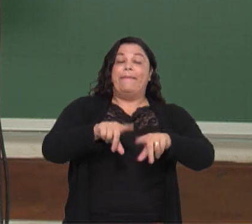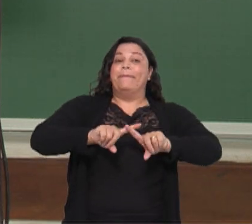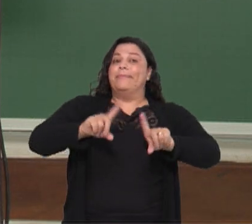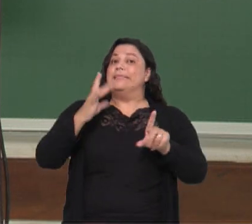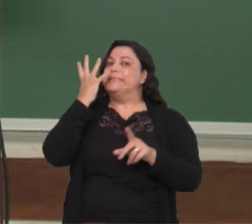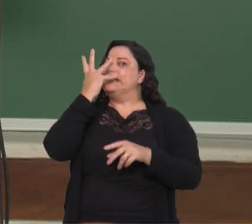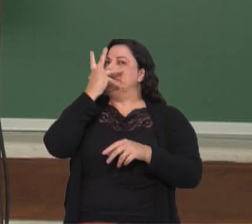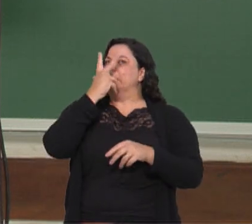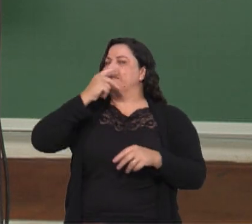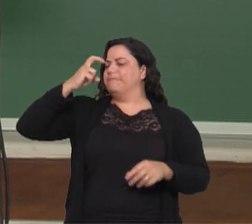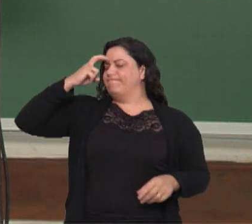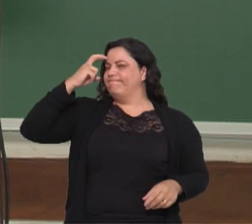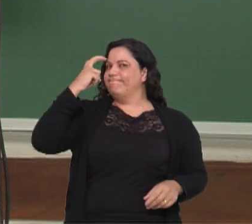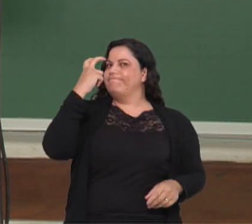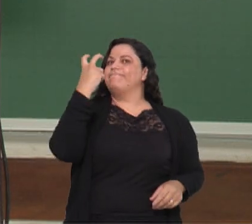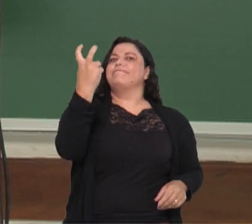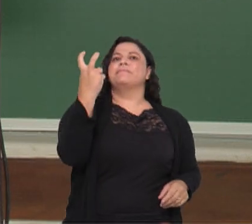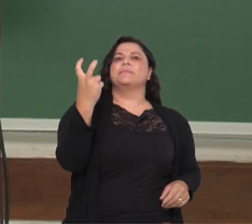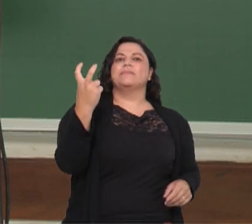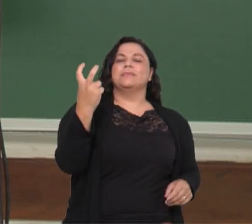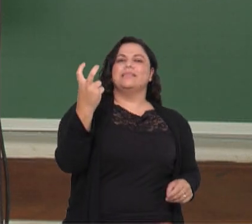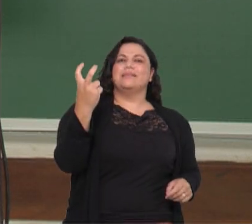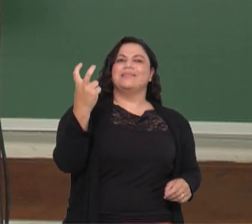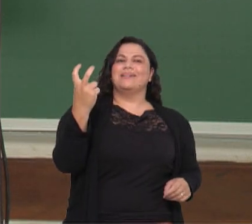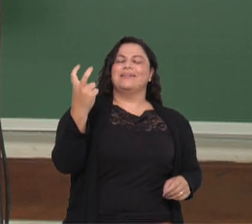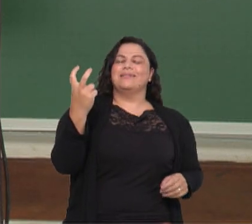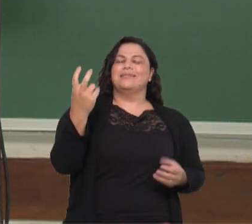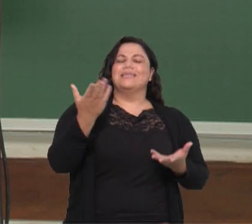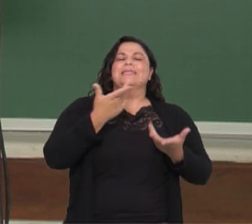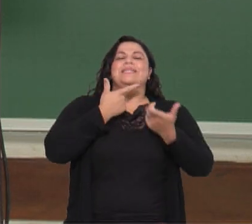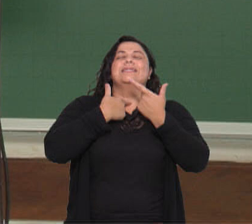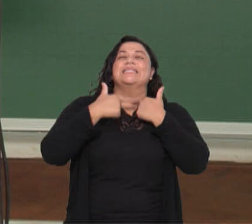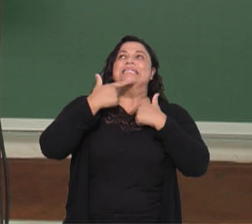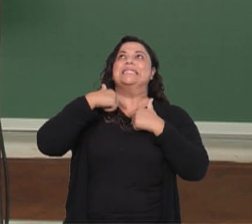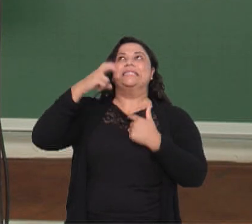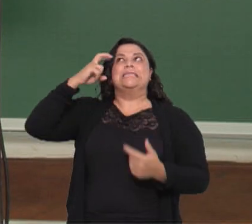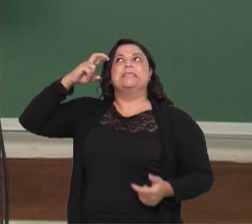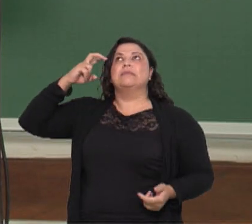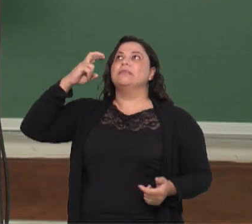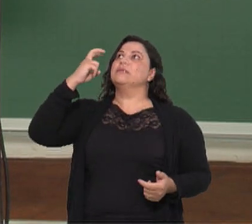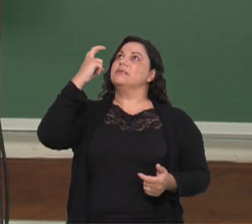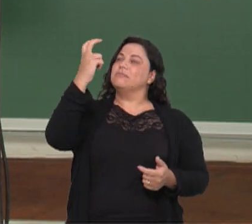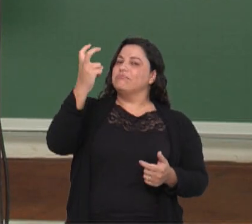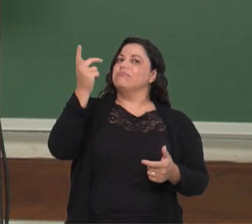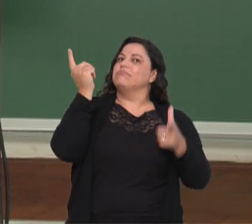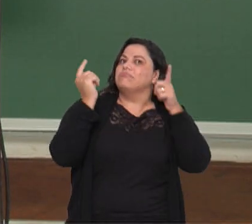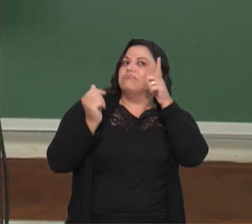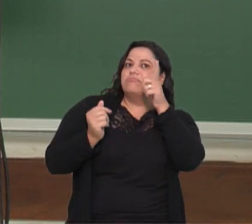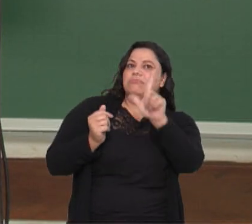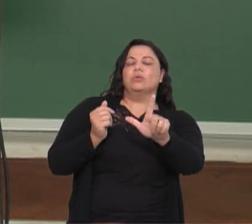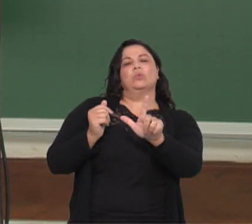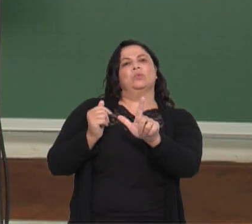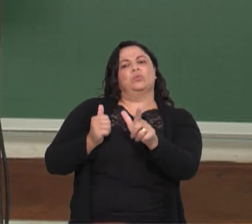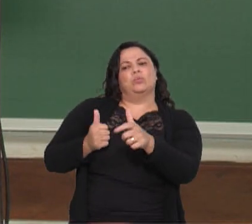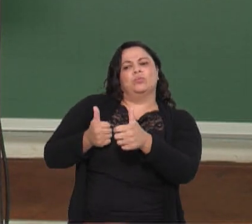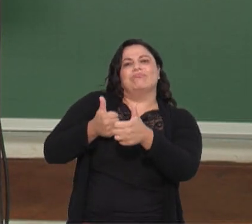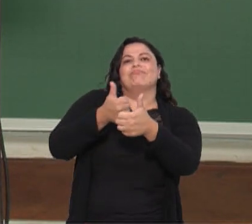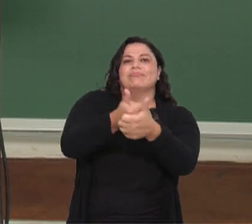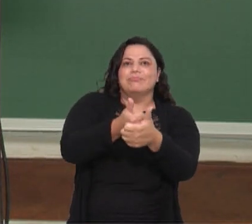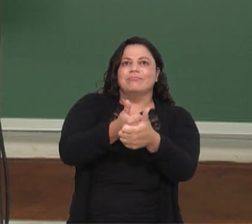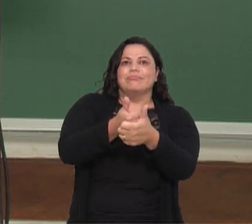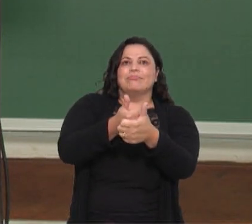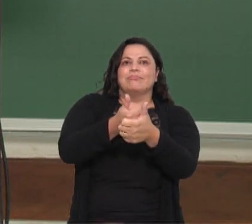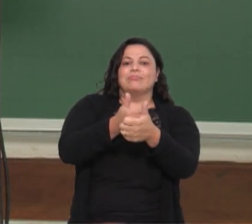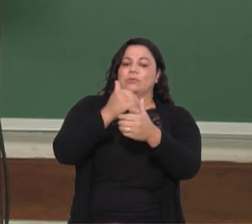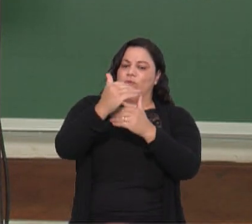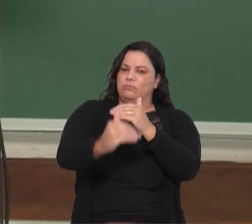intelectual. Alcançando também a beleza intelectual, desejando se aproximar da beleza intelectual e conseguindo se aproximar dela, Platão vai dizer que você